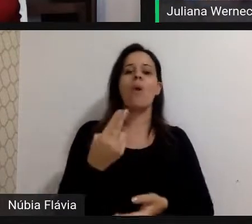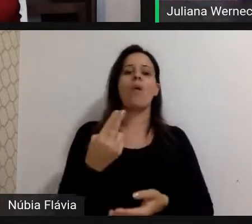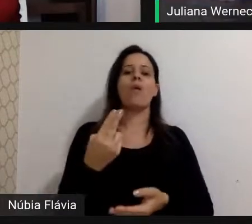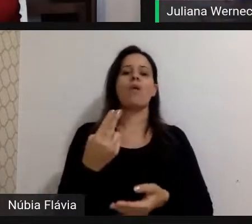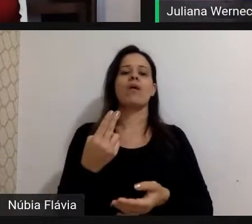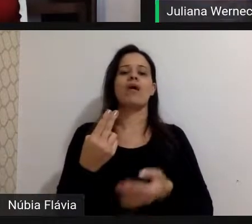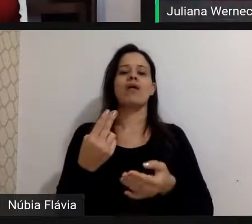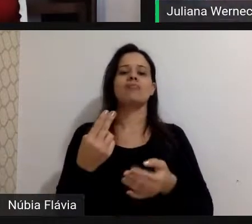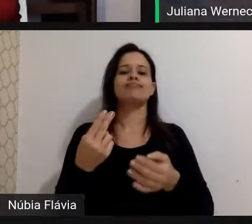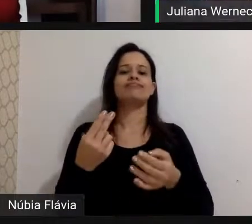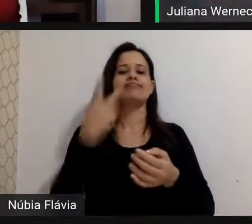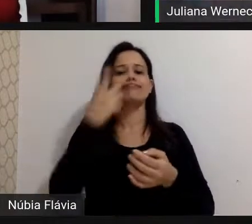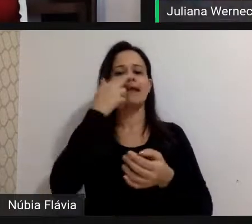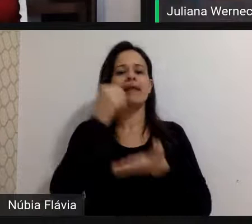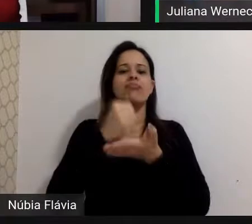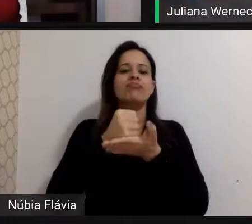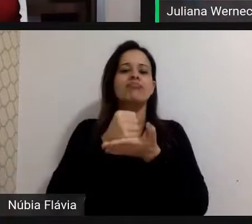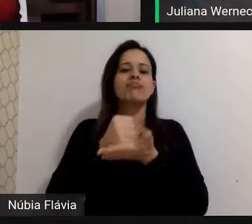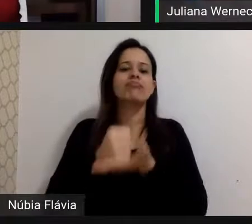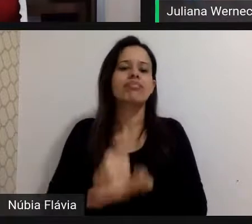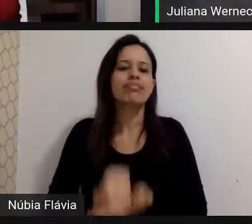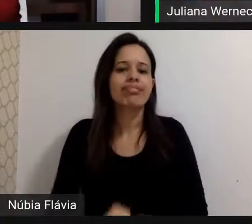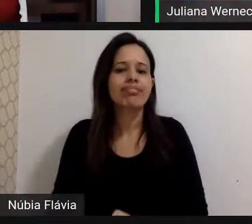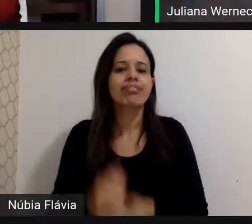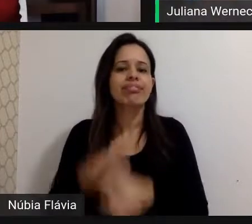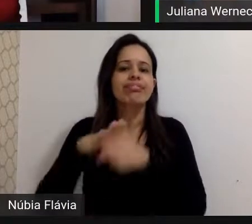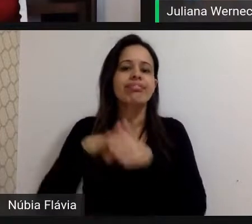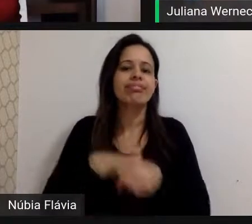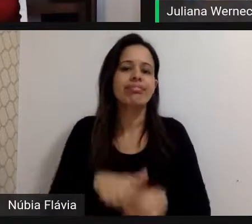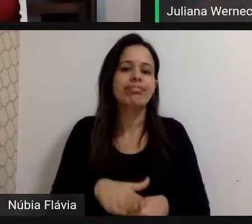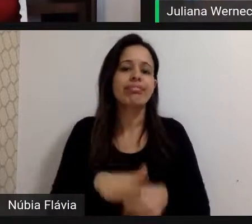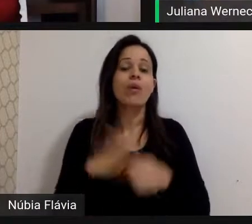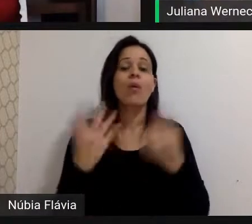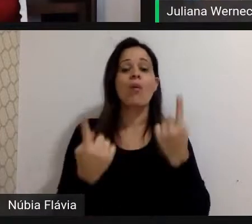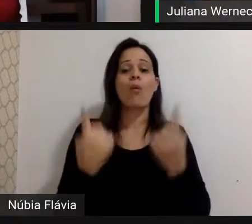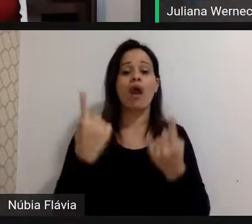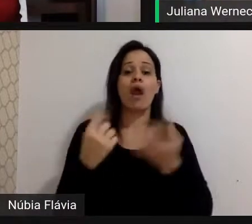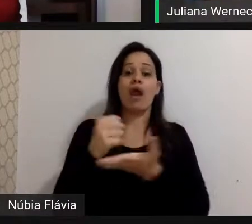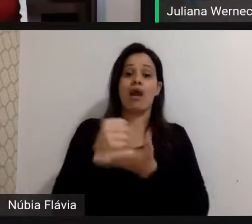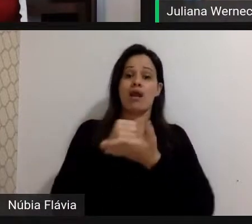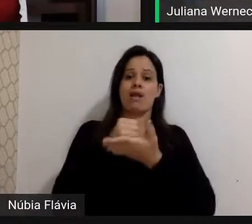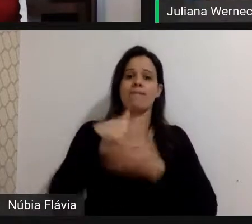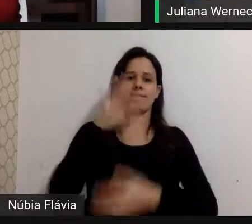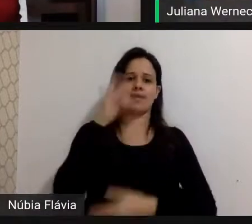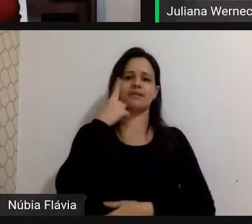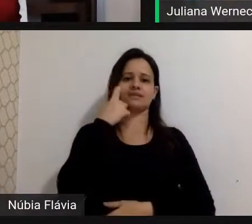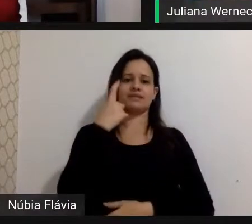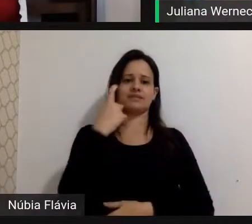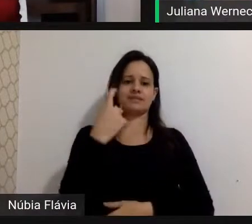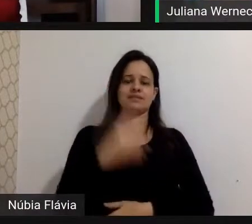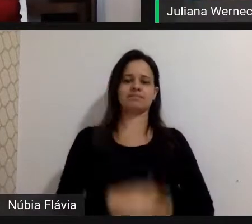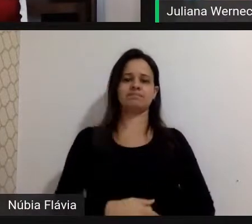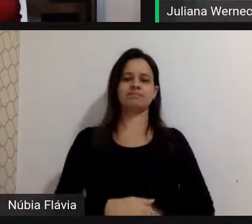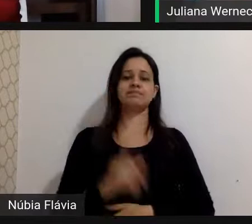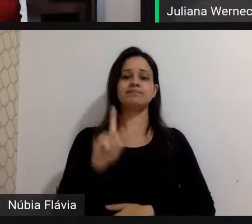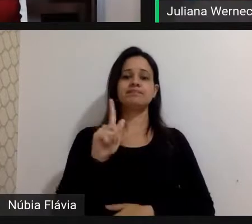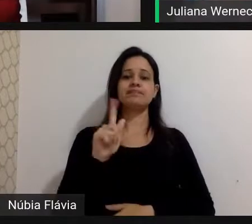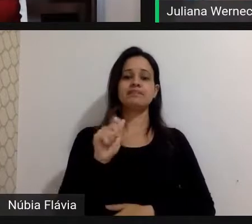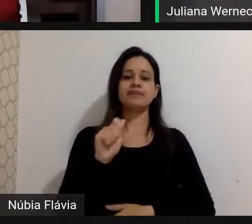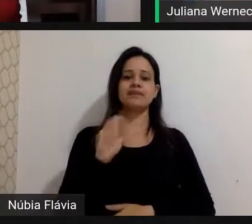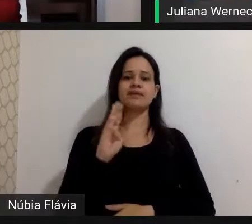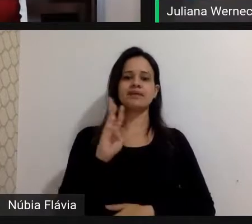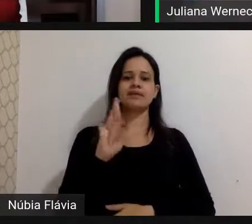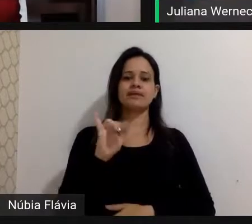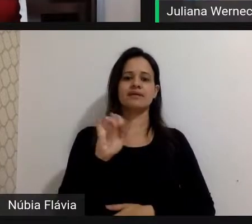não, né? E a gente tentar ser alguém que apoia, é tão mais interessante. A Gabriela Valbon colocou aqui uma pergunta bem interessante, mas acho que eu vou deixar